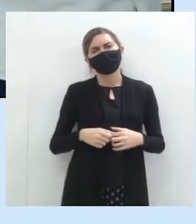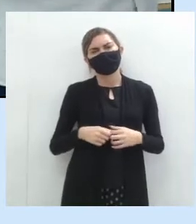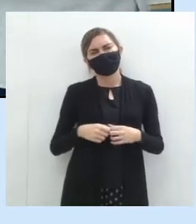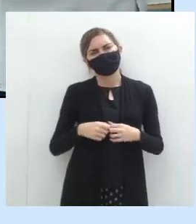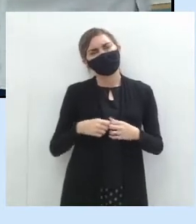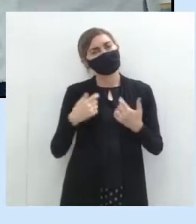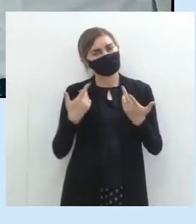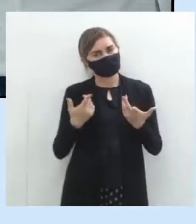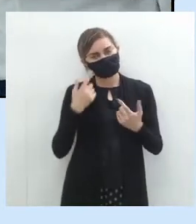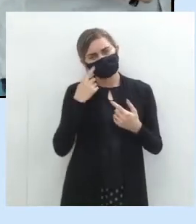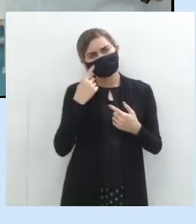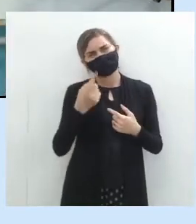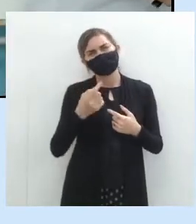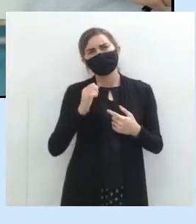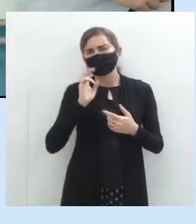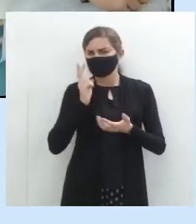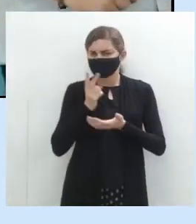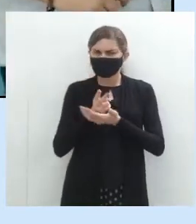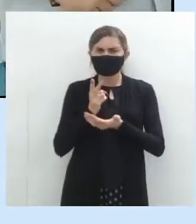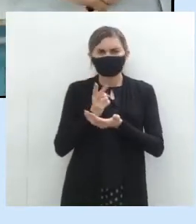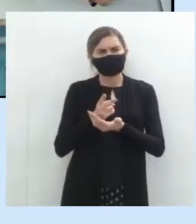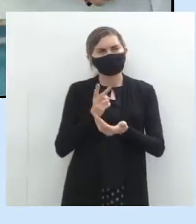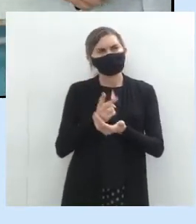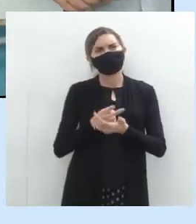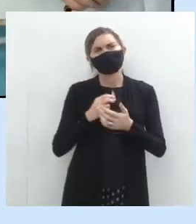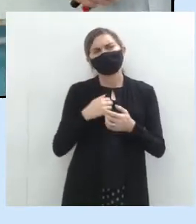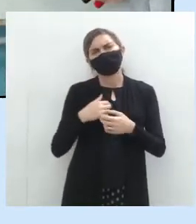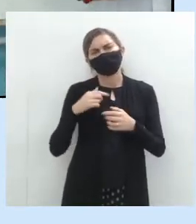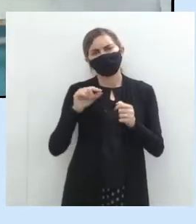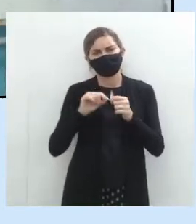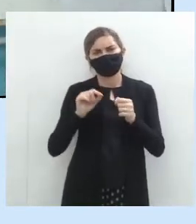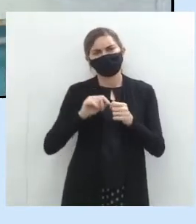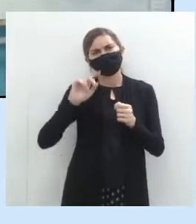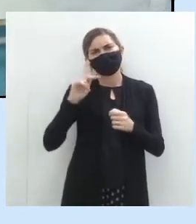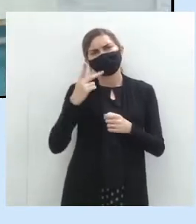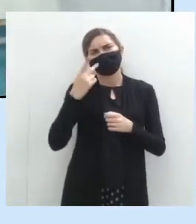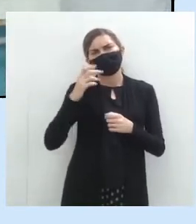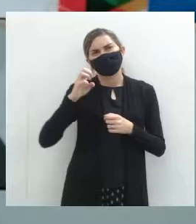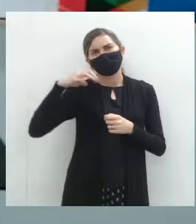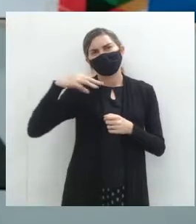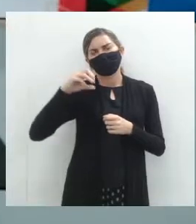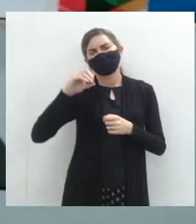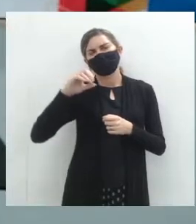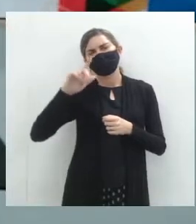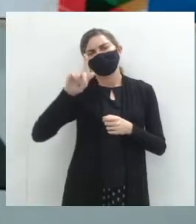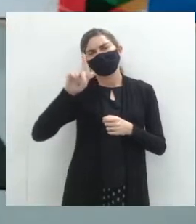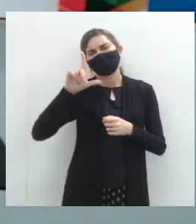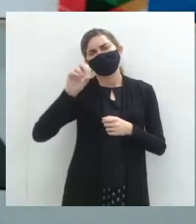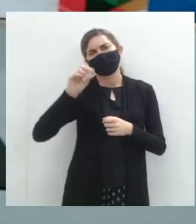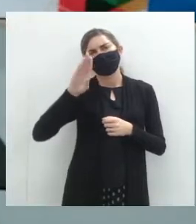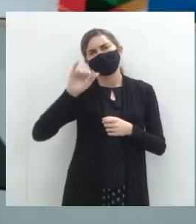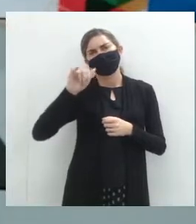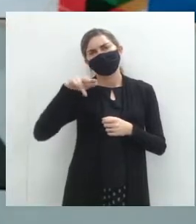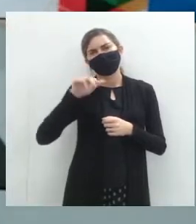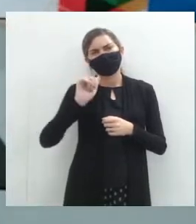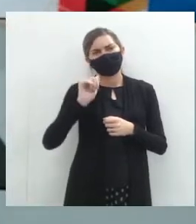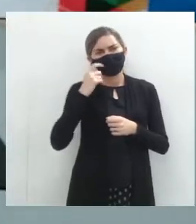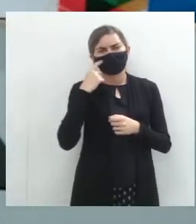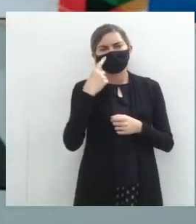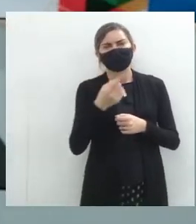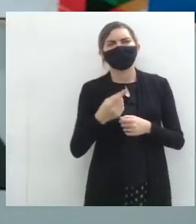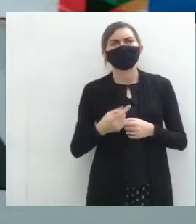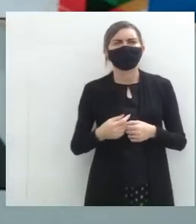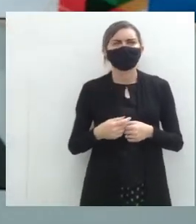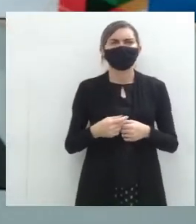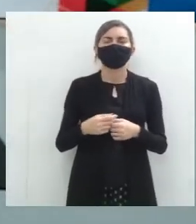grande. É o seguinte, sempre que a gente trabalha com a formação da hemoglobina, pode botar na câmera maior, Aninha. Pode botar igual para a televisão. Massa, valeu, Aninha. Ó, lembrem